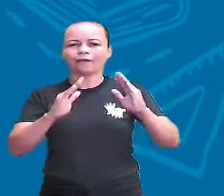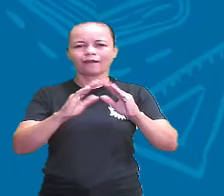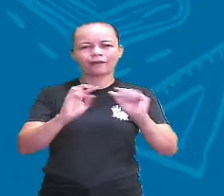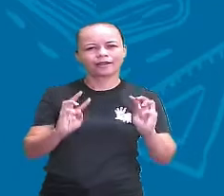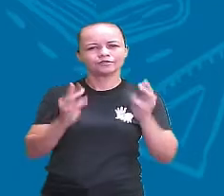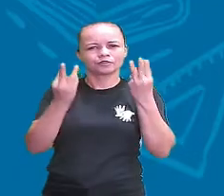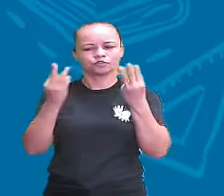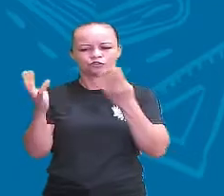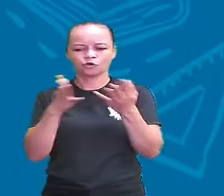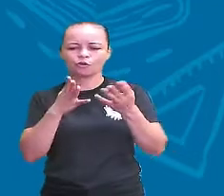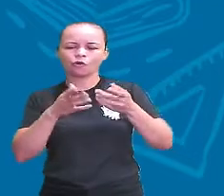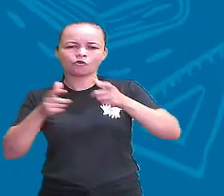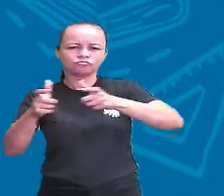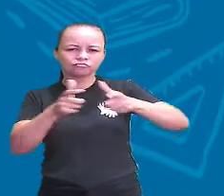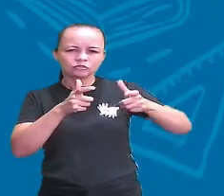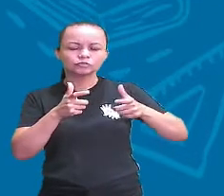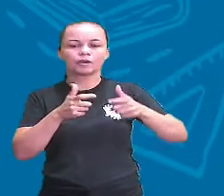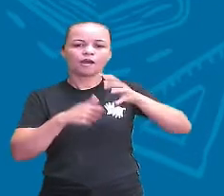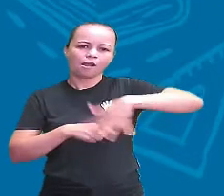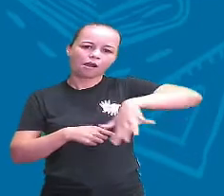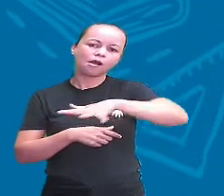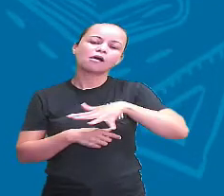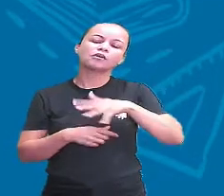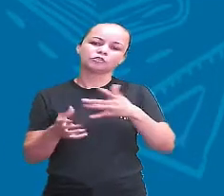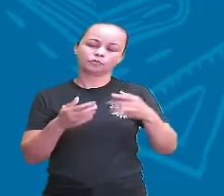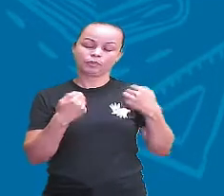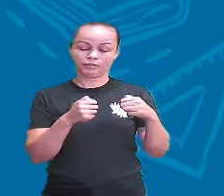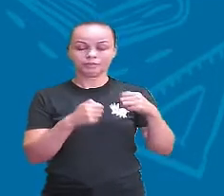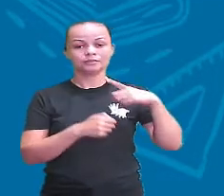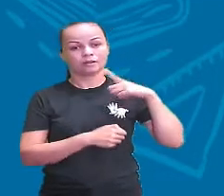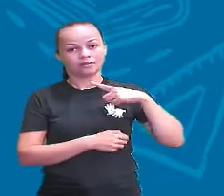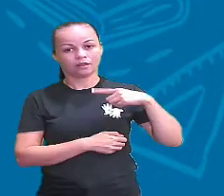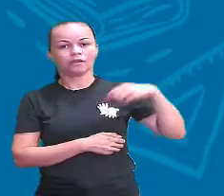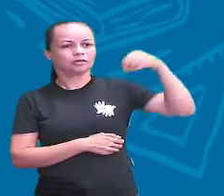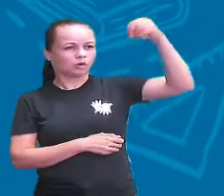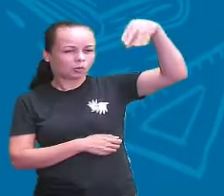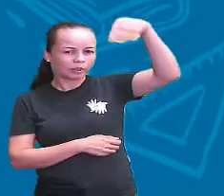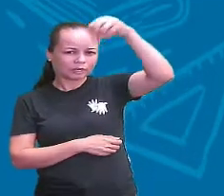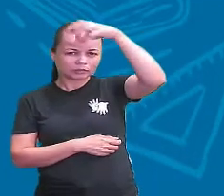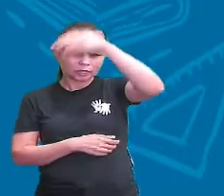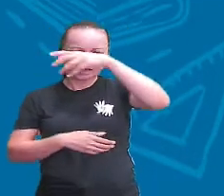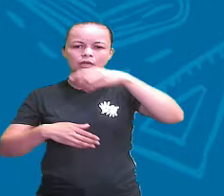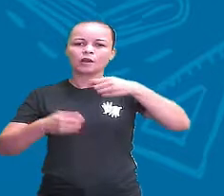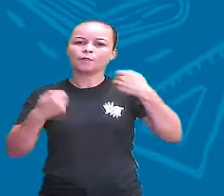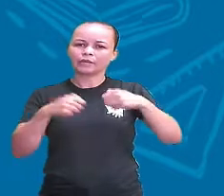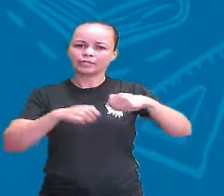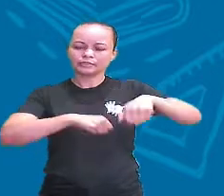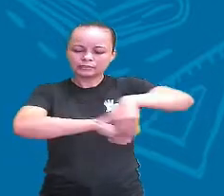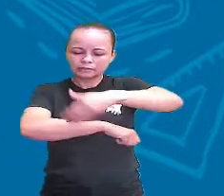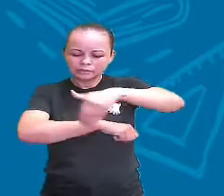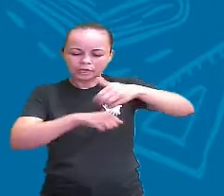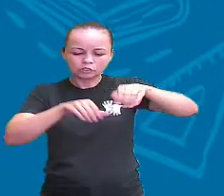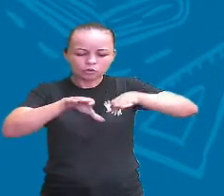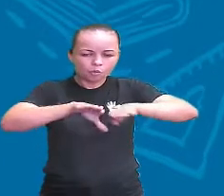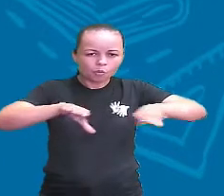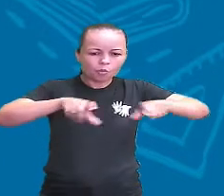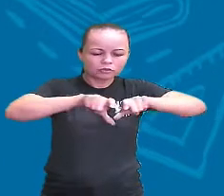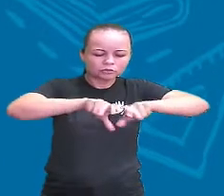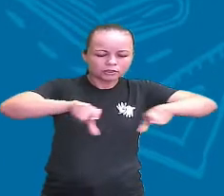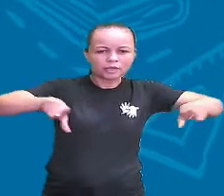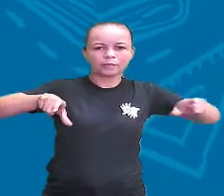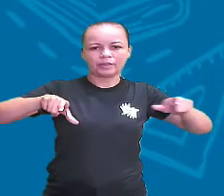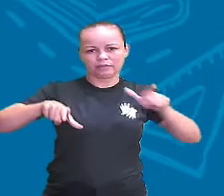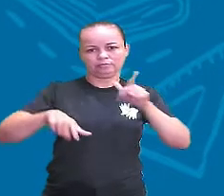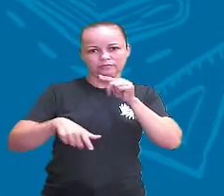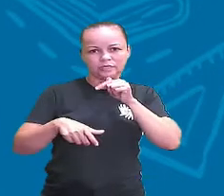Geralmente todo o espaço urbano ele tem que ter iluminação pública, ele tem que ter saneamento de esgoto,